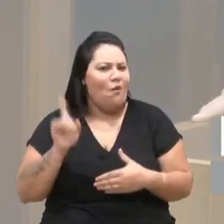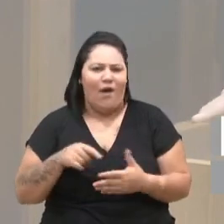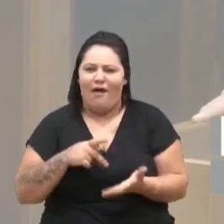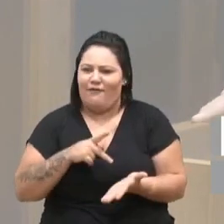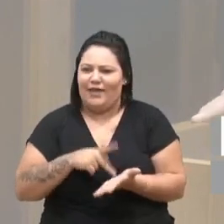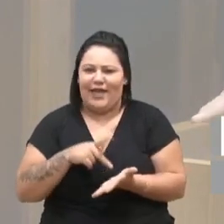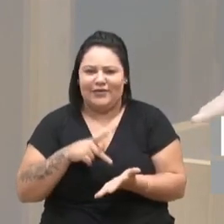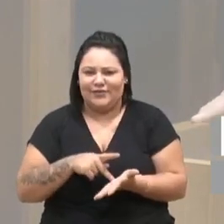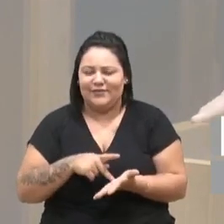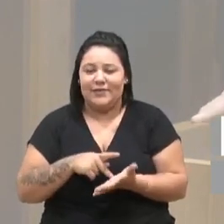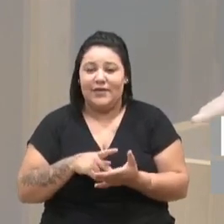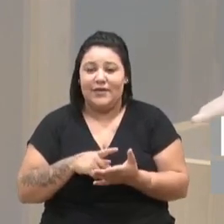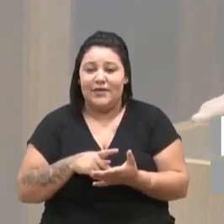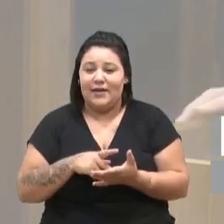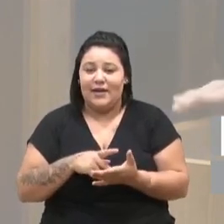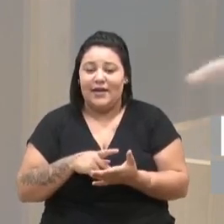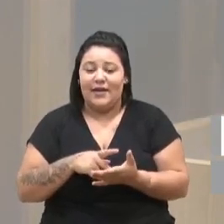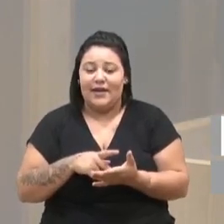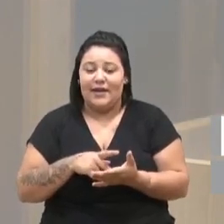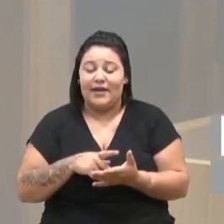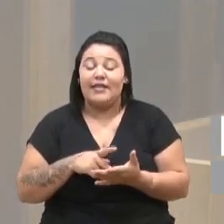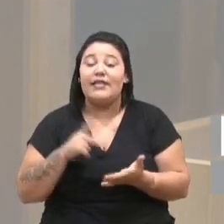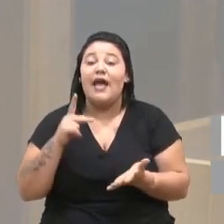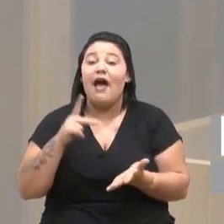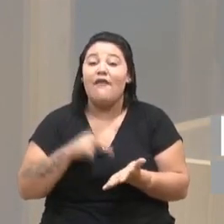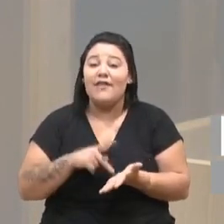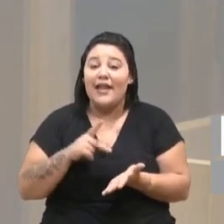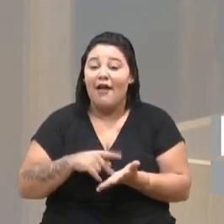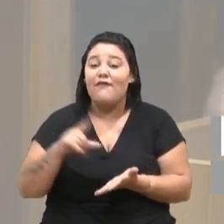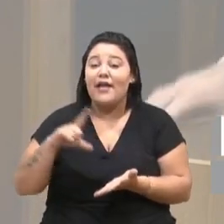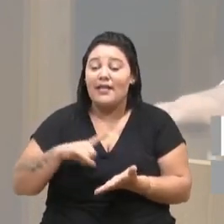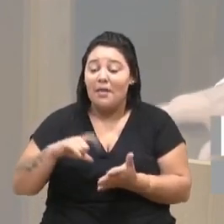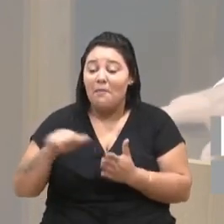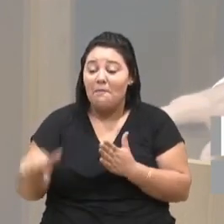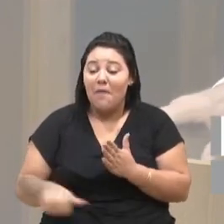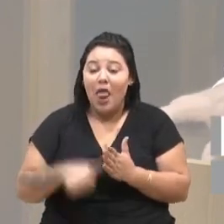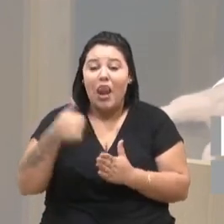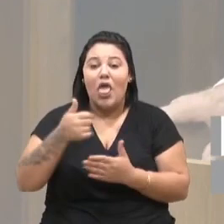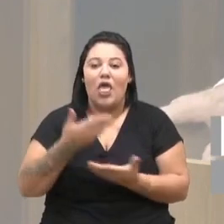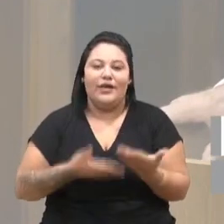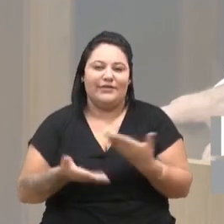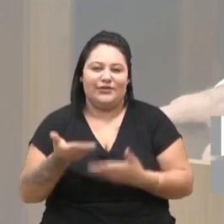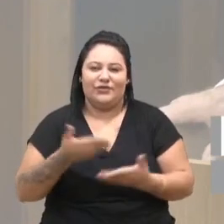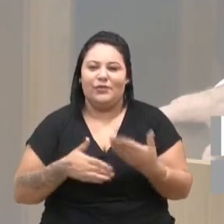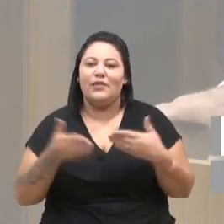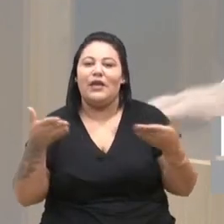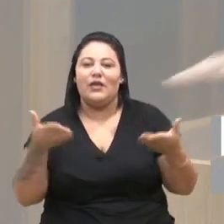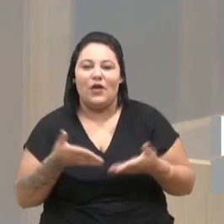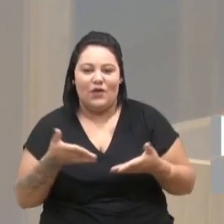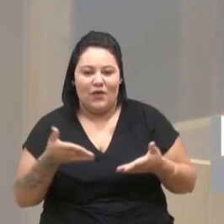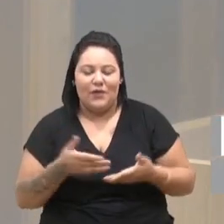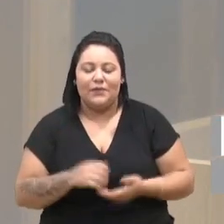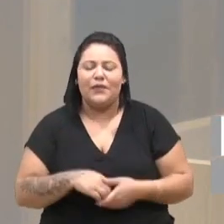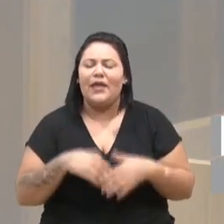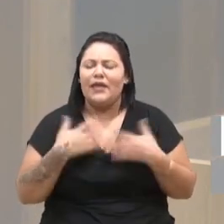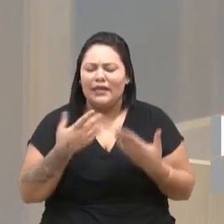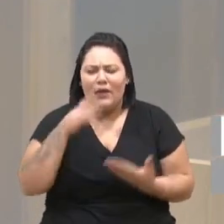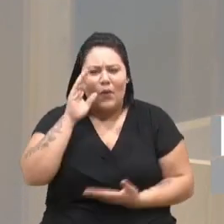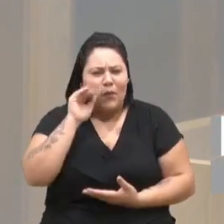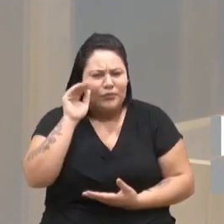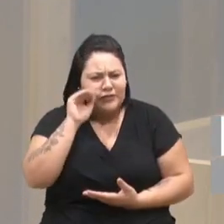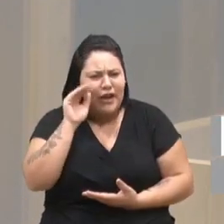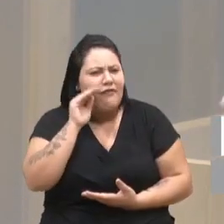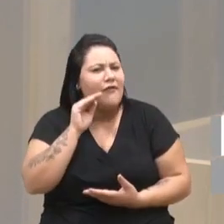UBS. Muito pelo contrário, vai ser propiciada melhores condições de atendimento. Então, observei uma